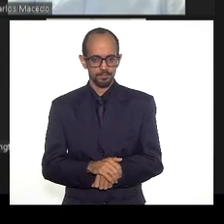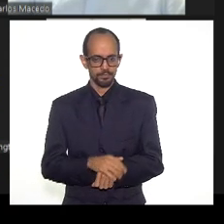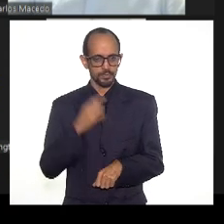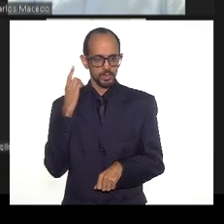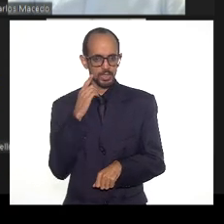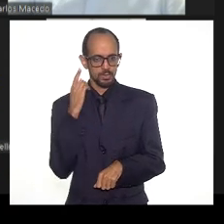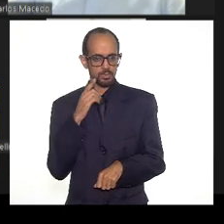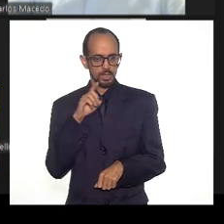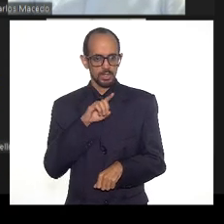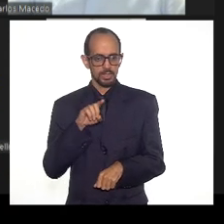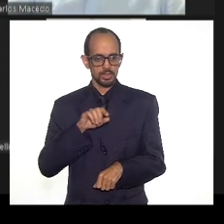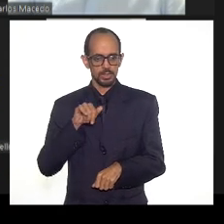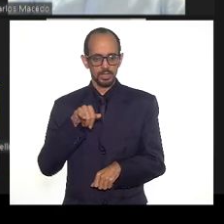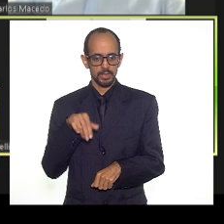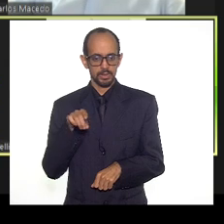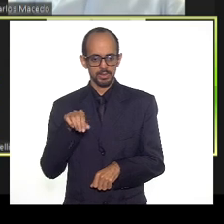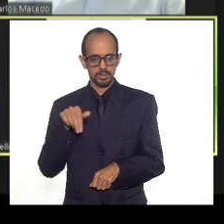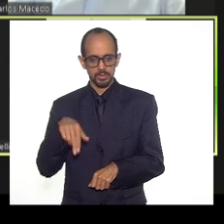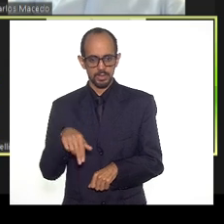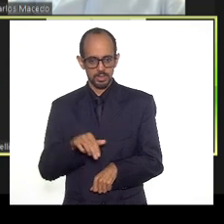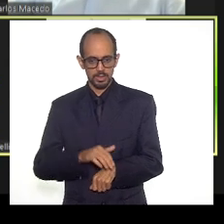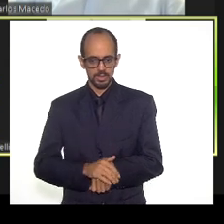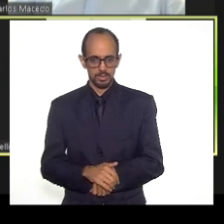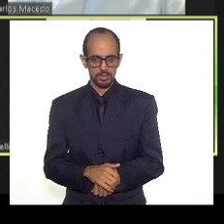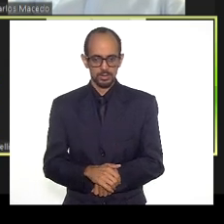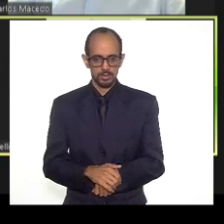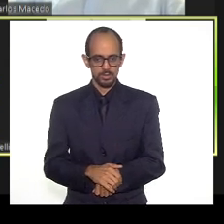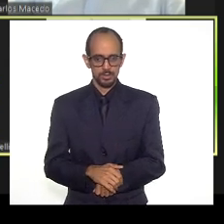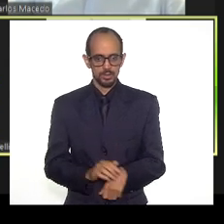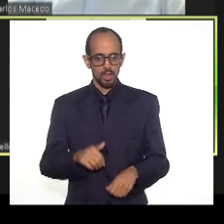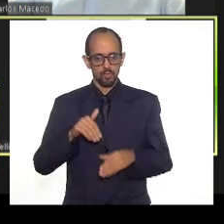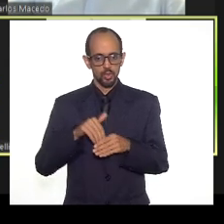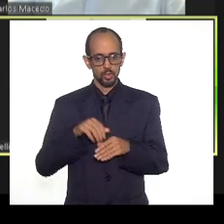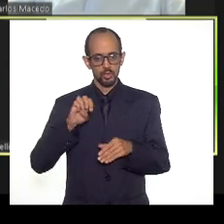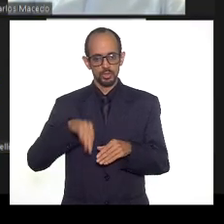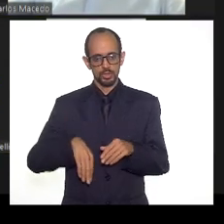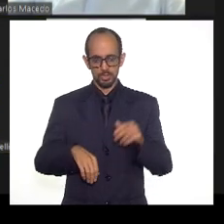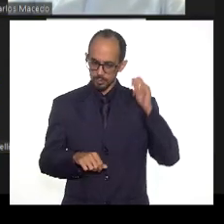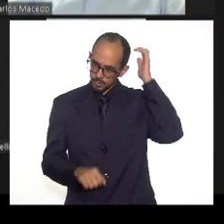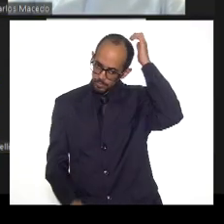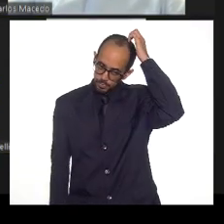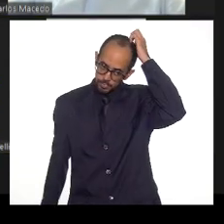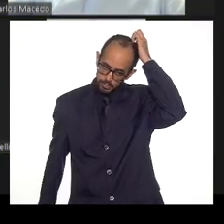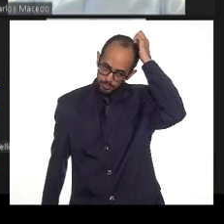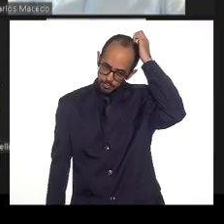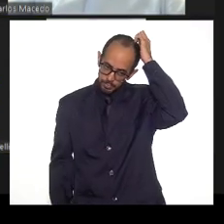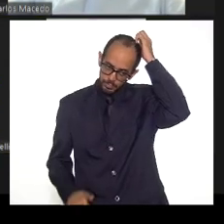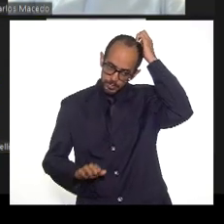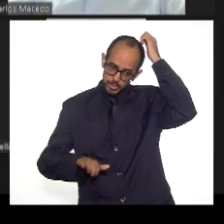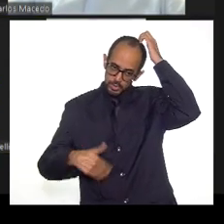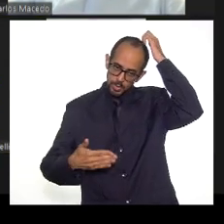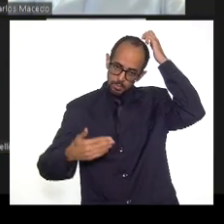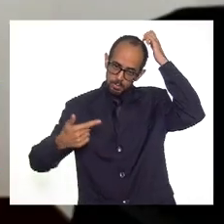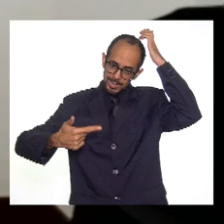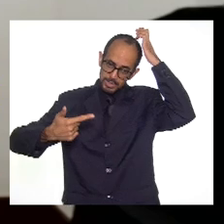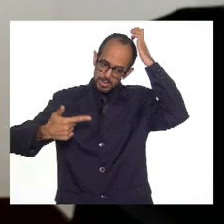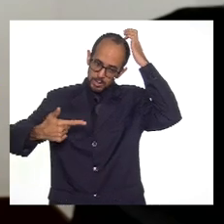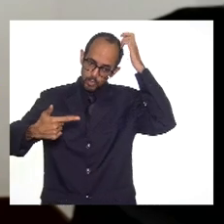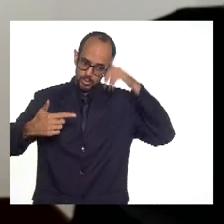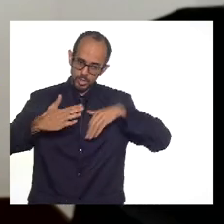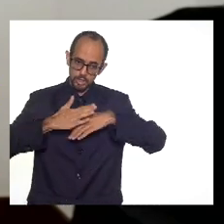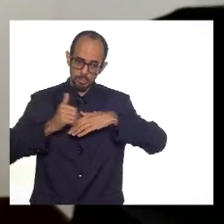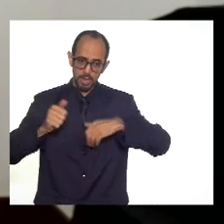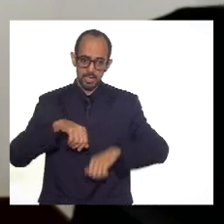Deputada Zeidan. Deputada Zeidan votou sim. Para a segunda chamada, nós temos só a